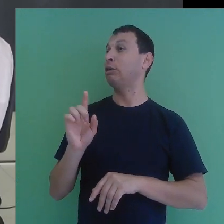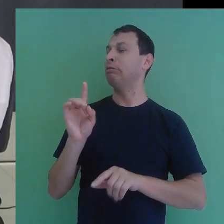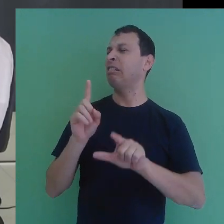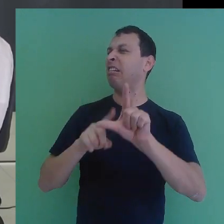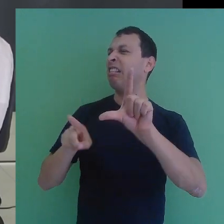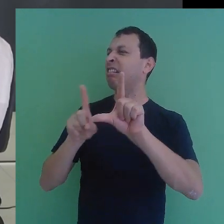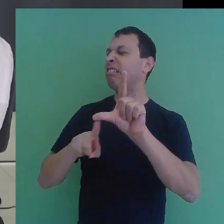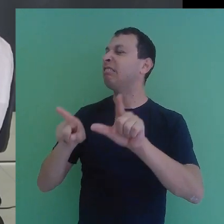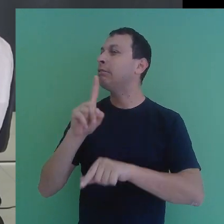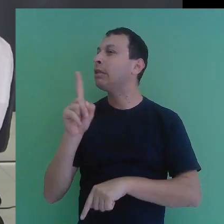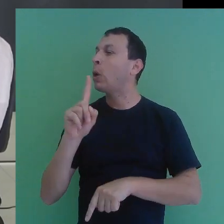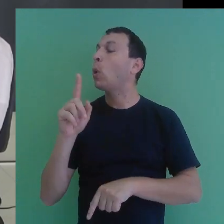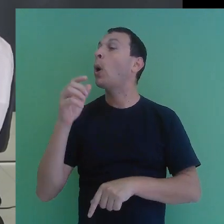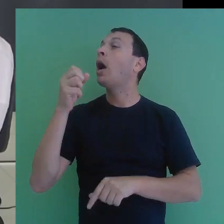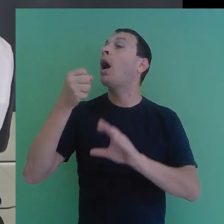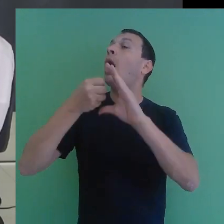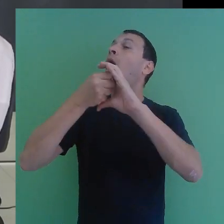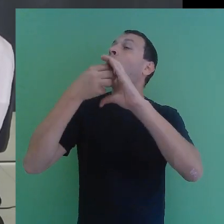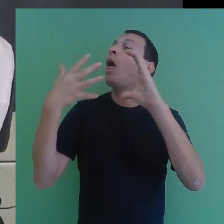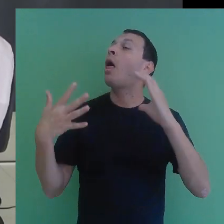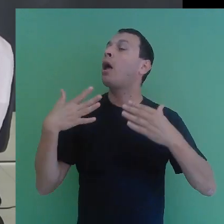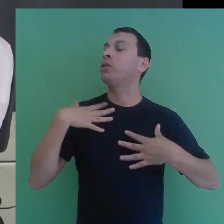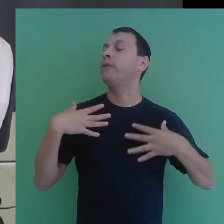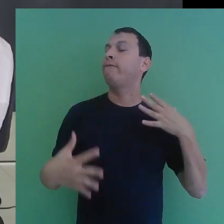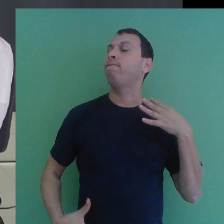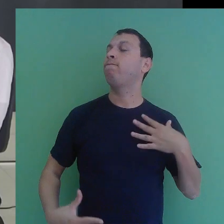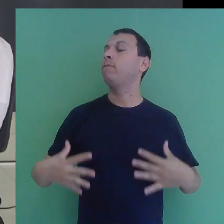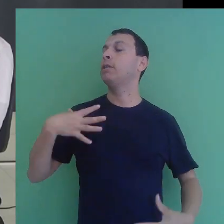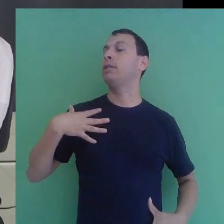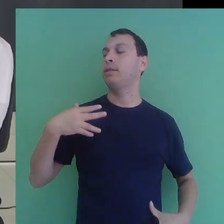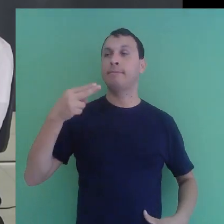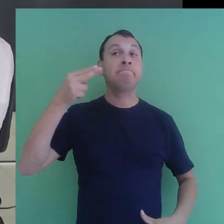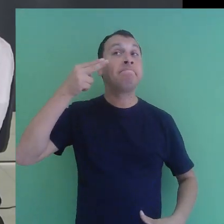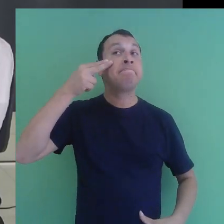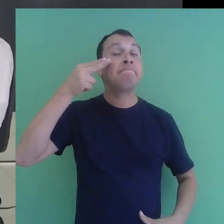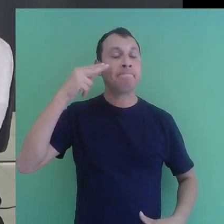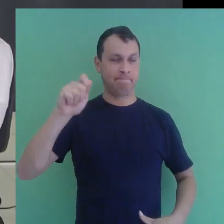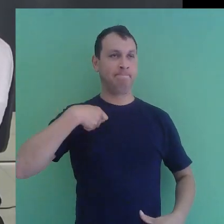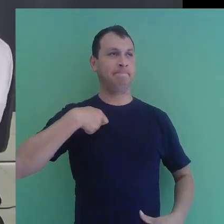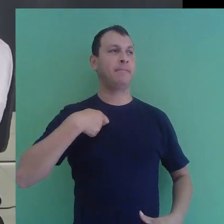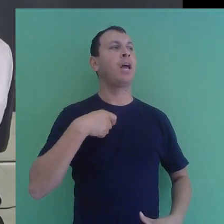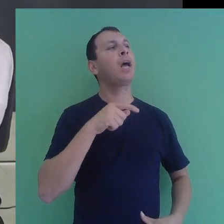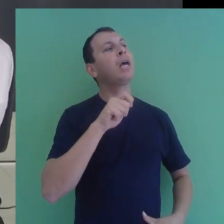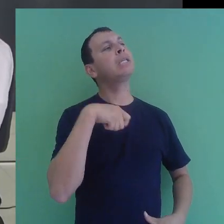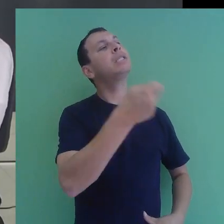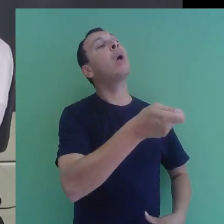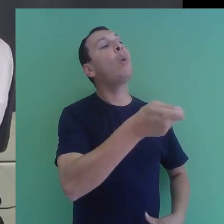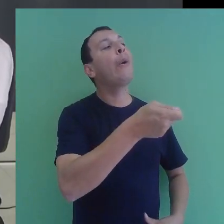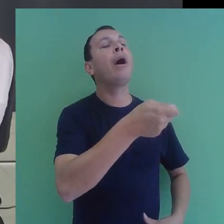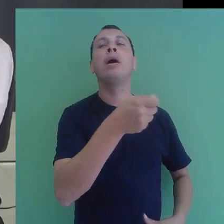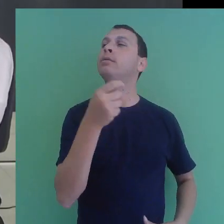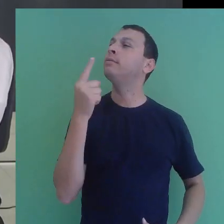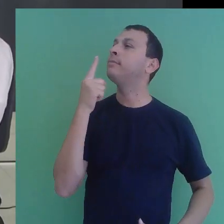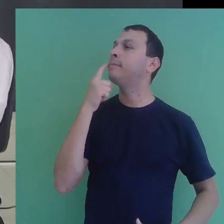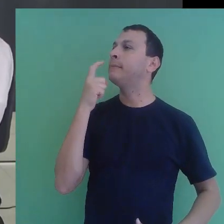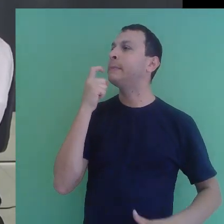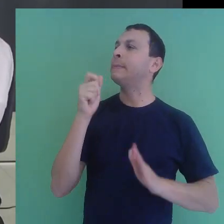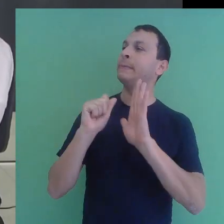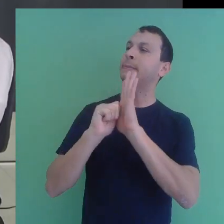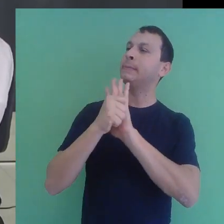alguma característica física, geralmente, né? Tanto que o meu sinal é assim. Qual que é o seu sinal, Felipe? O meu sinal é assim, com essa